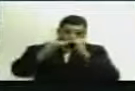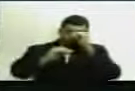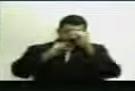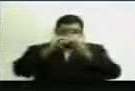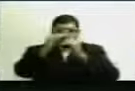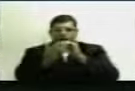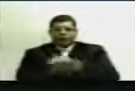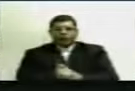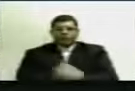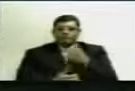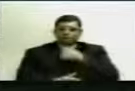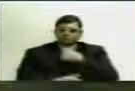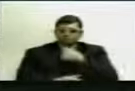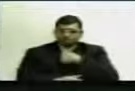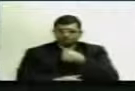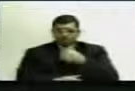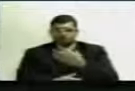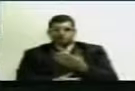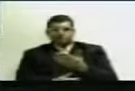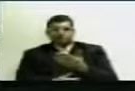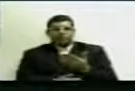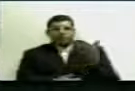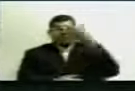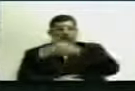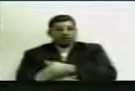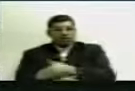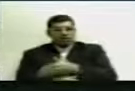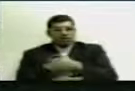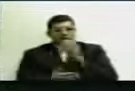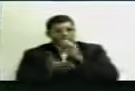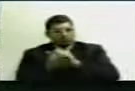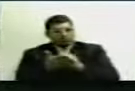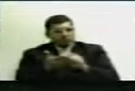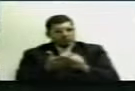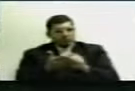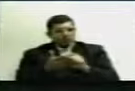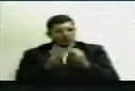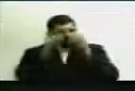processo, para mim, traz uma lição